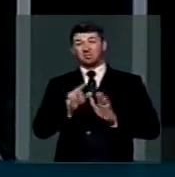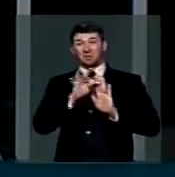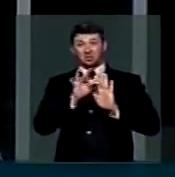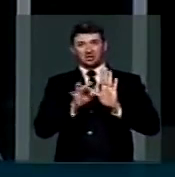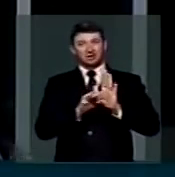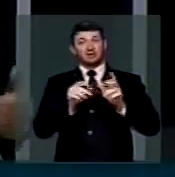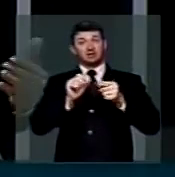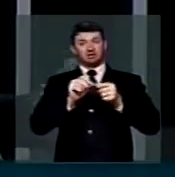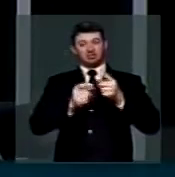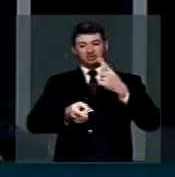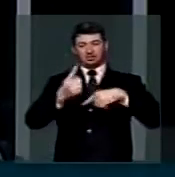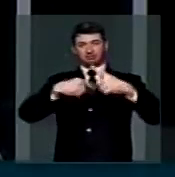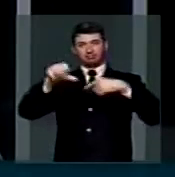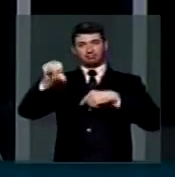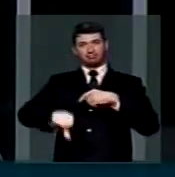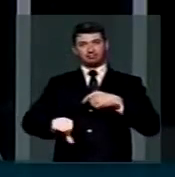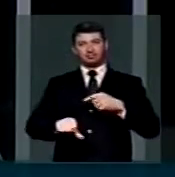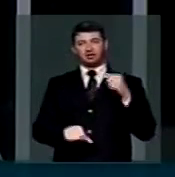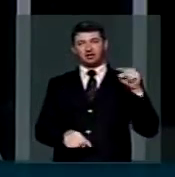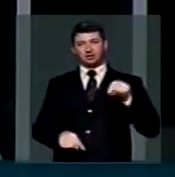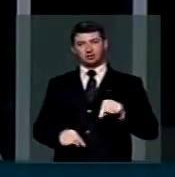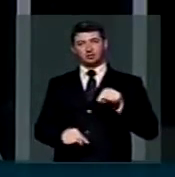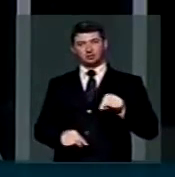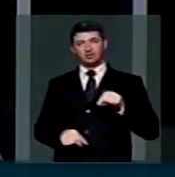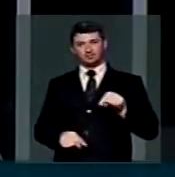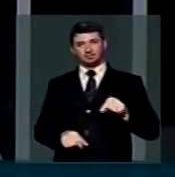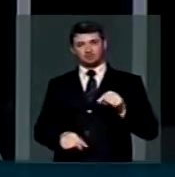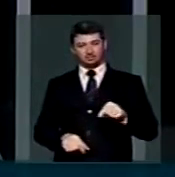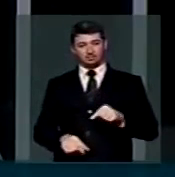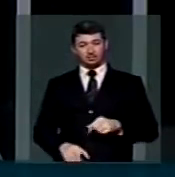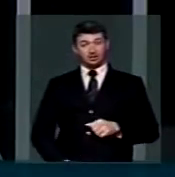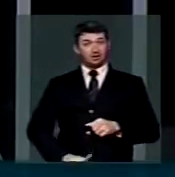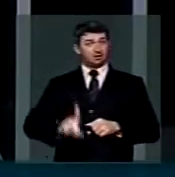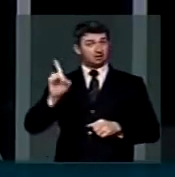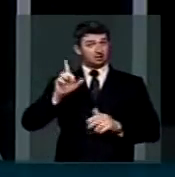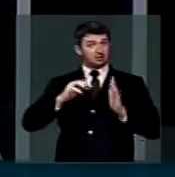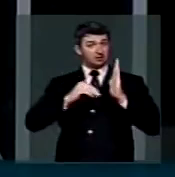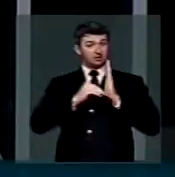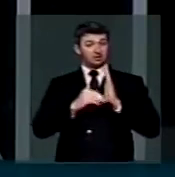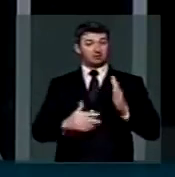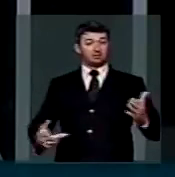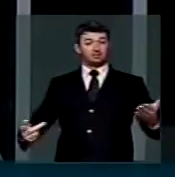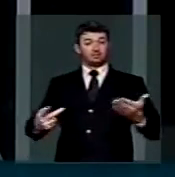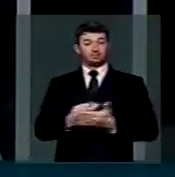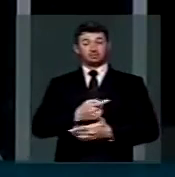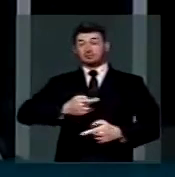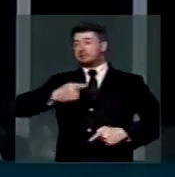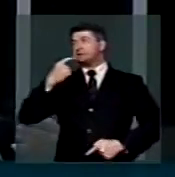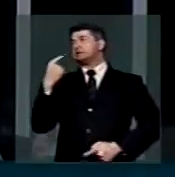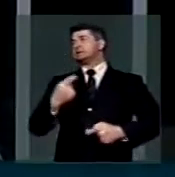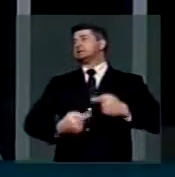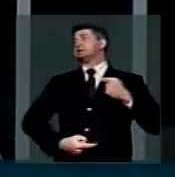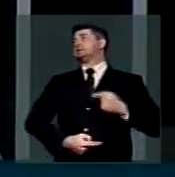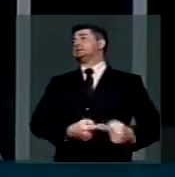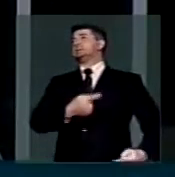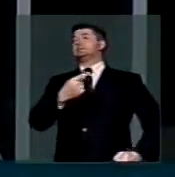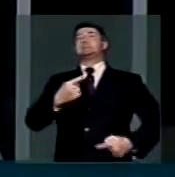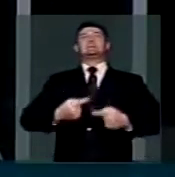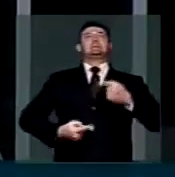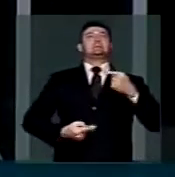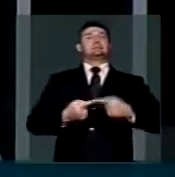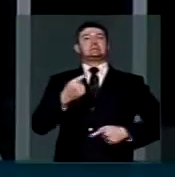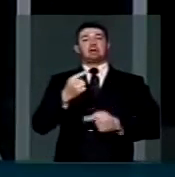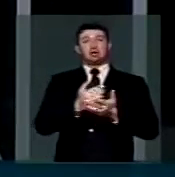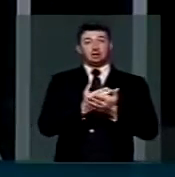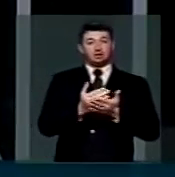que promove um retrocesso nesta área. E no Senado, ocorreu uma grande discussão, um grande debate, num